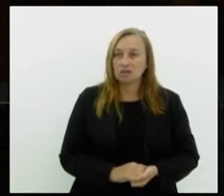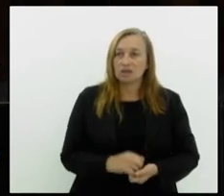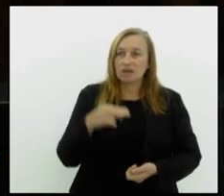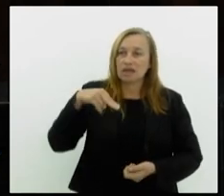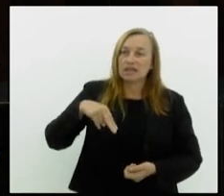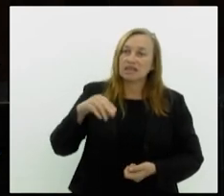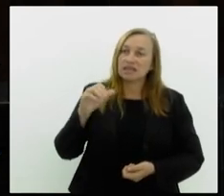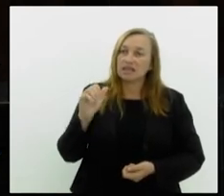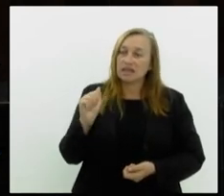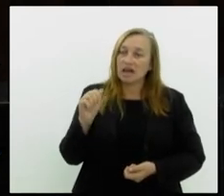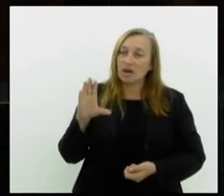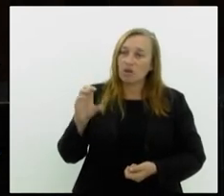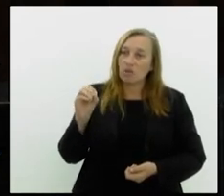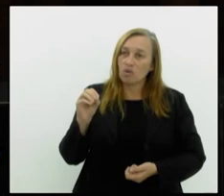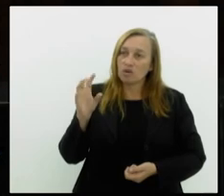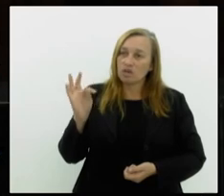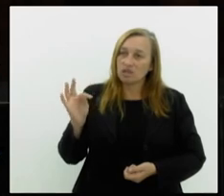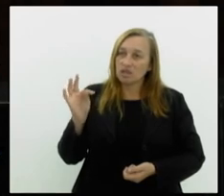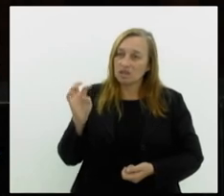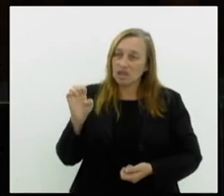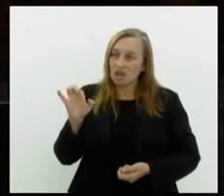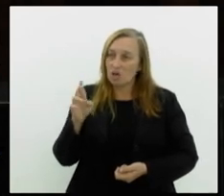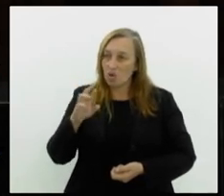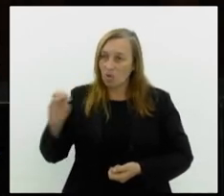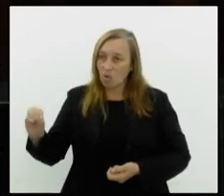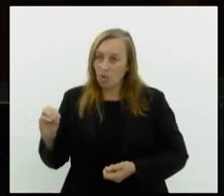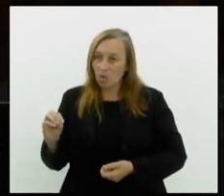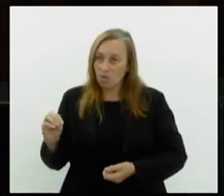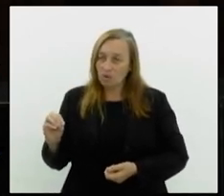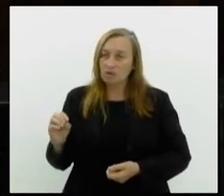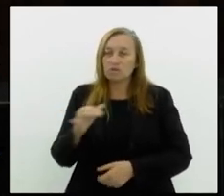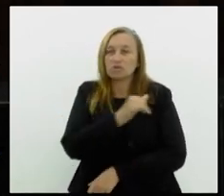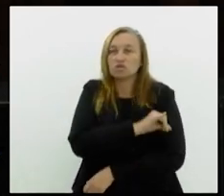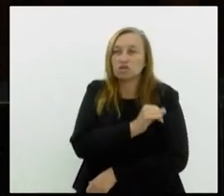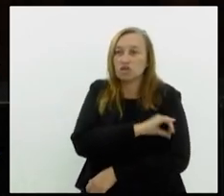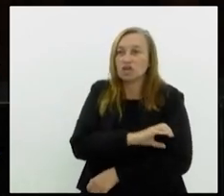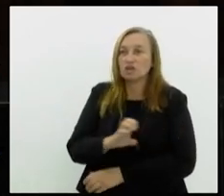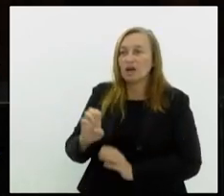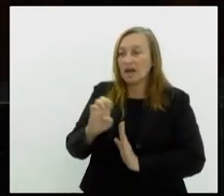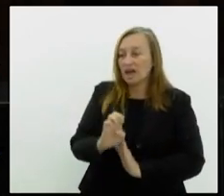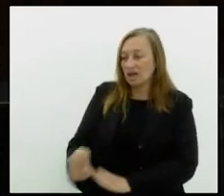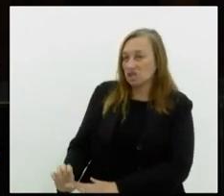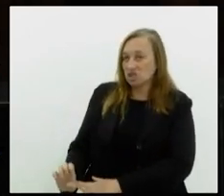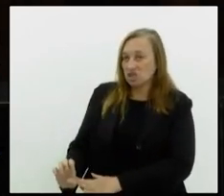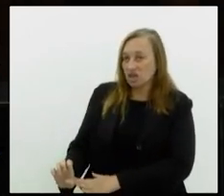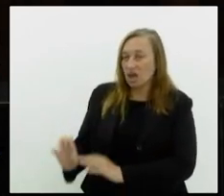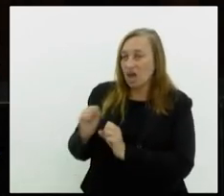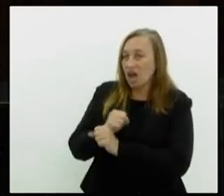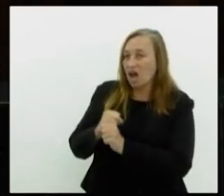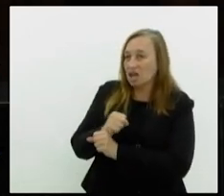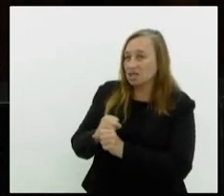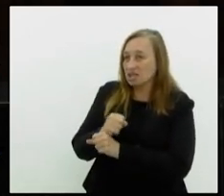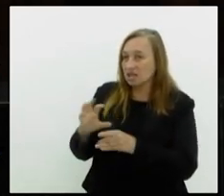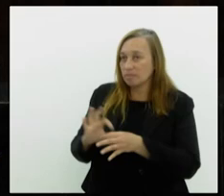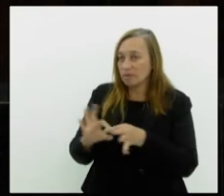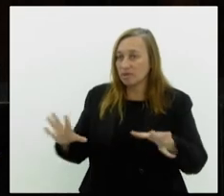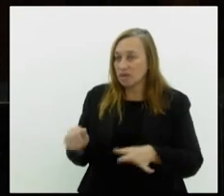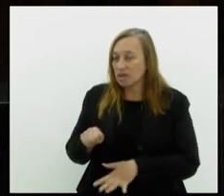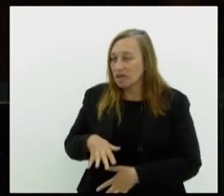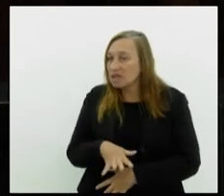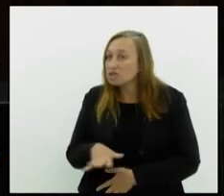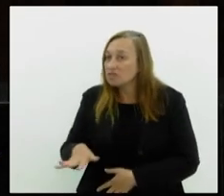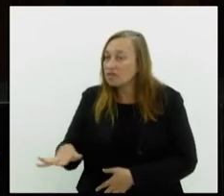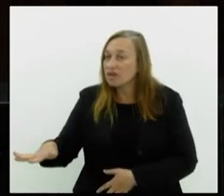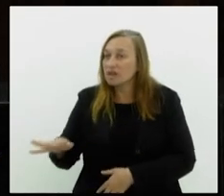que foi a complacência da esquerda, que permitiu durante anos e anos que as periferias do Rio de Janeiro